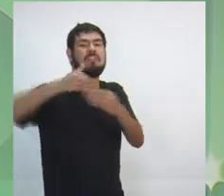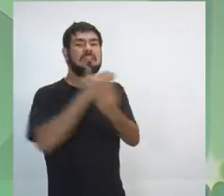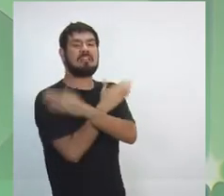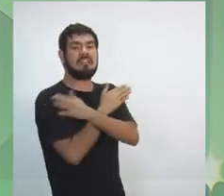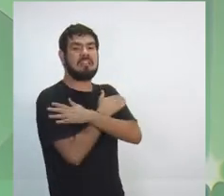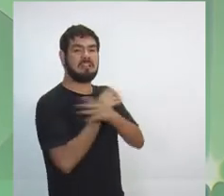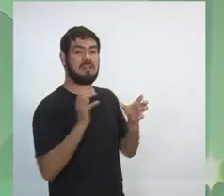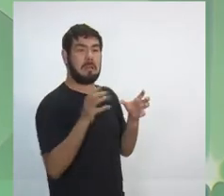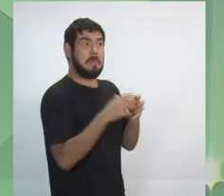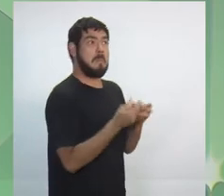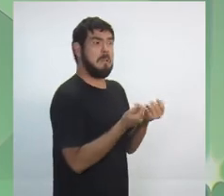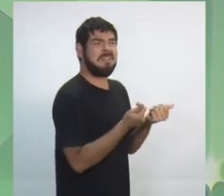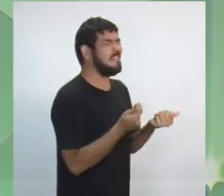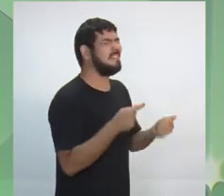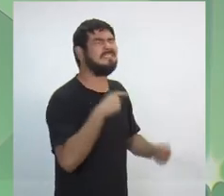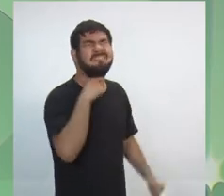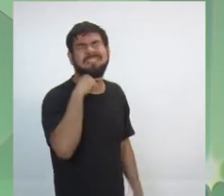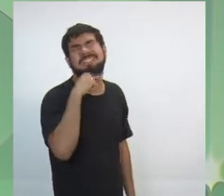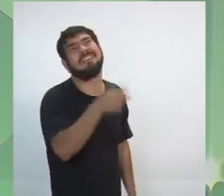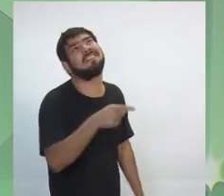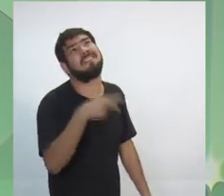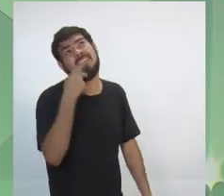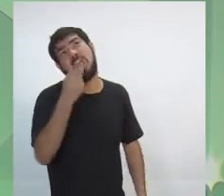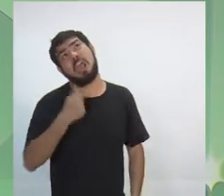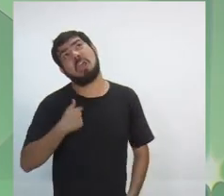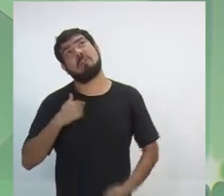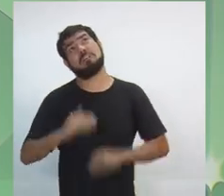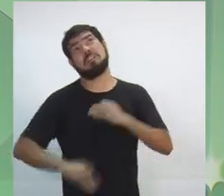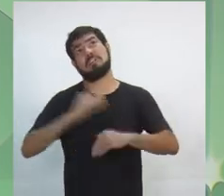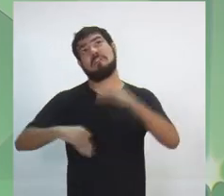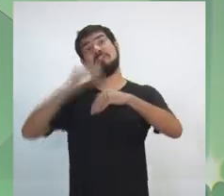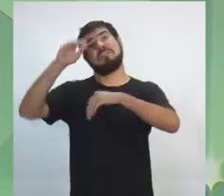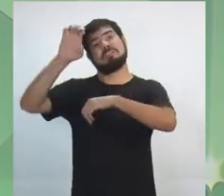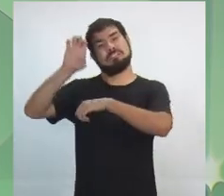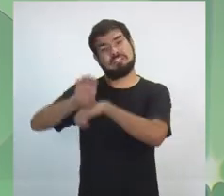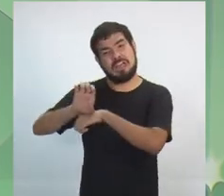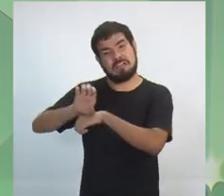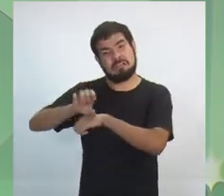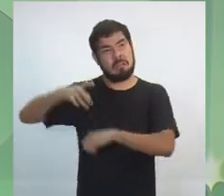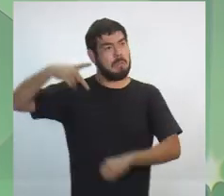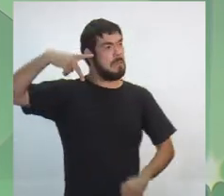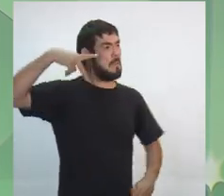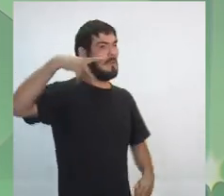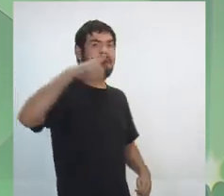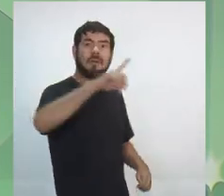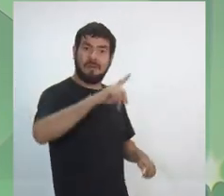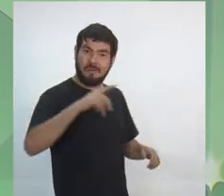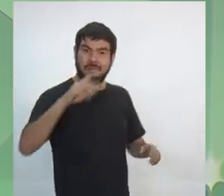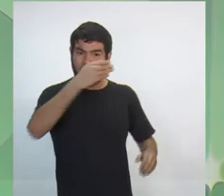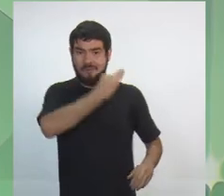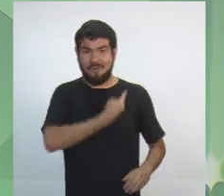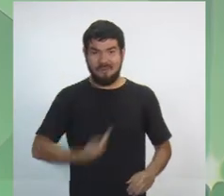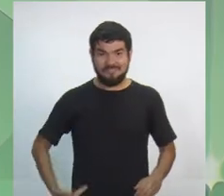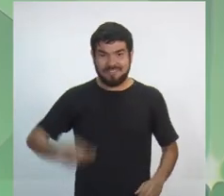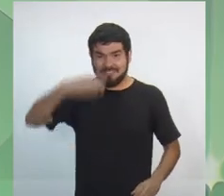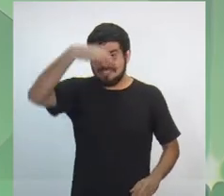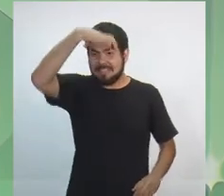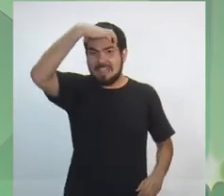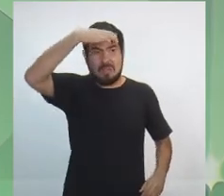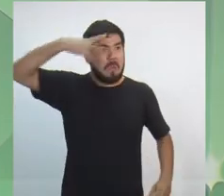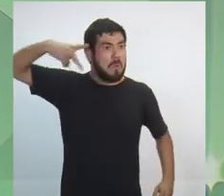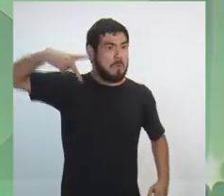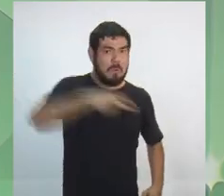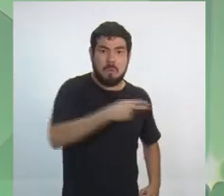renda. Portanto, não adianta dizer que vai desenvolver o Estado com os cortes que o governo federal fez para todo o